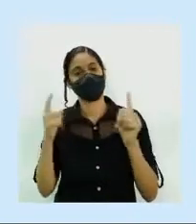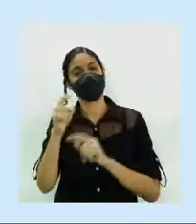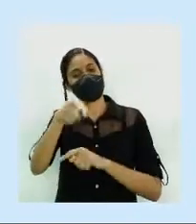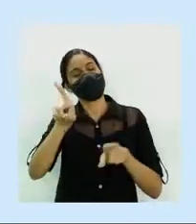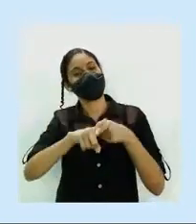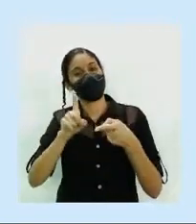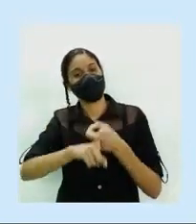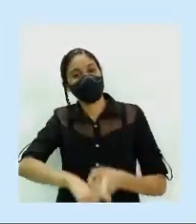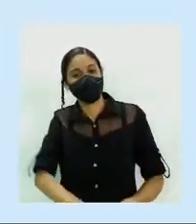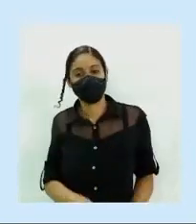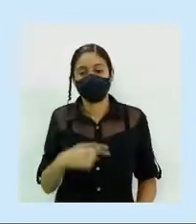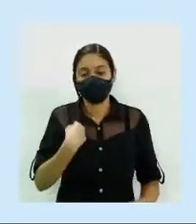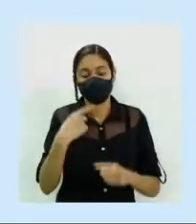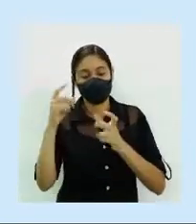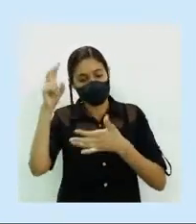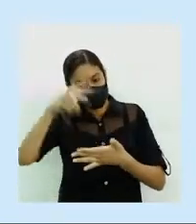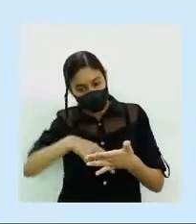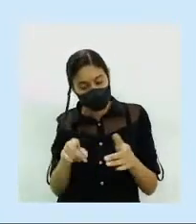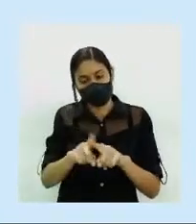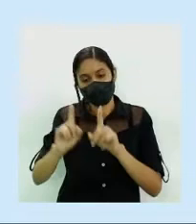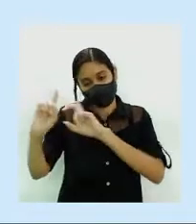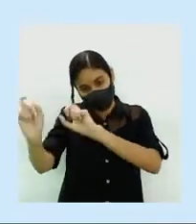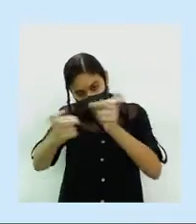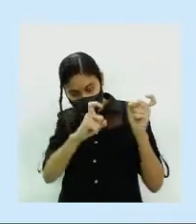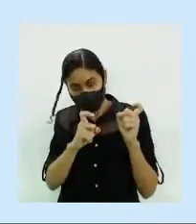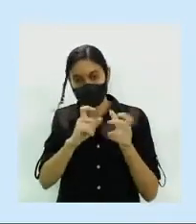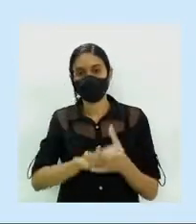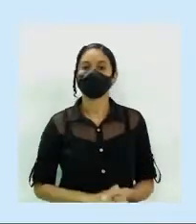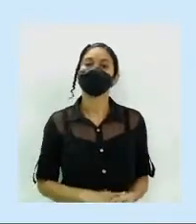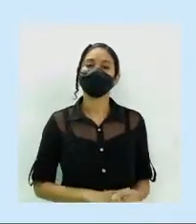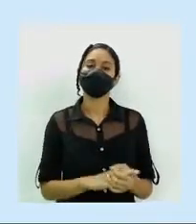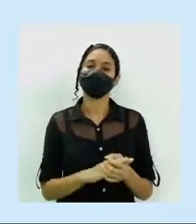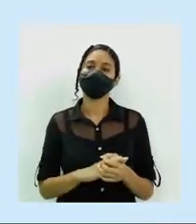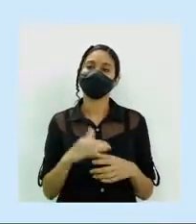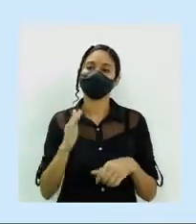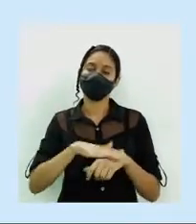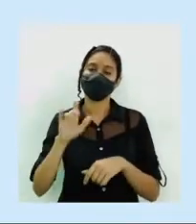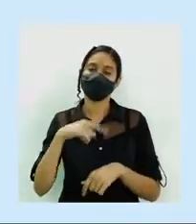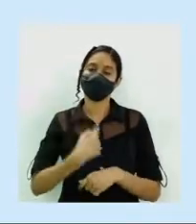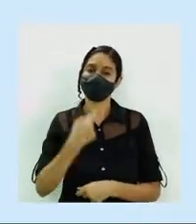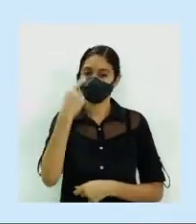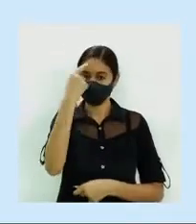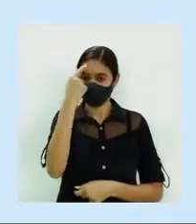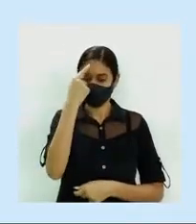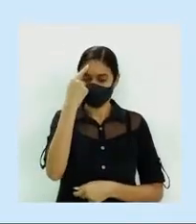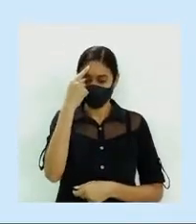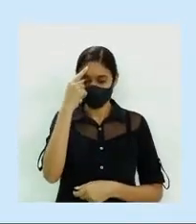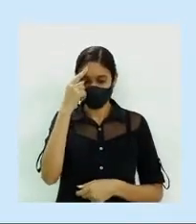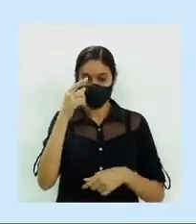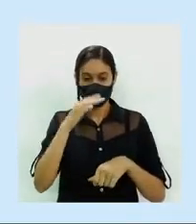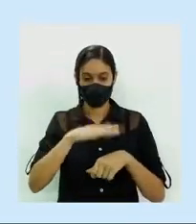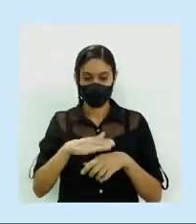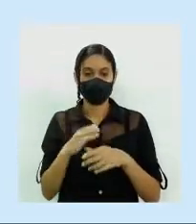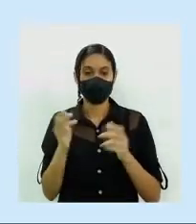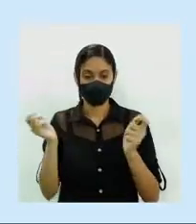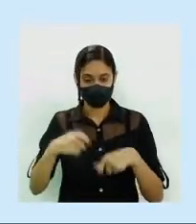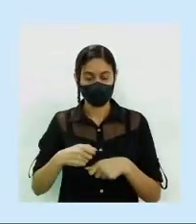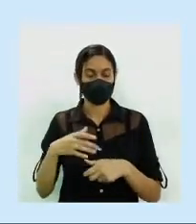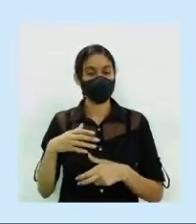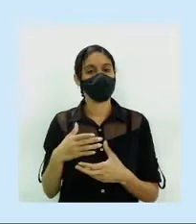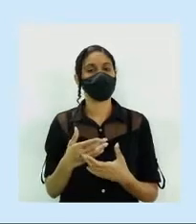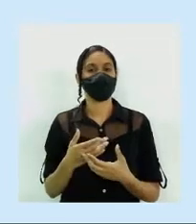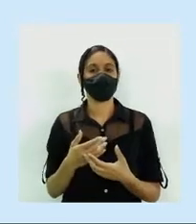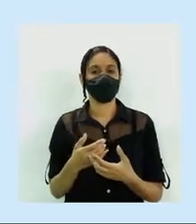o assunto, quanto mais a gente debate, a gente duela sobre o assunto, mais a gente reflete e mais a gente se